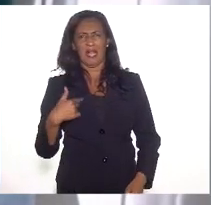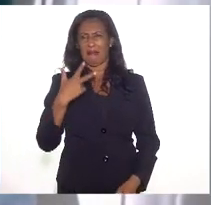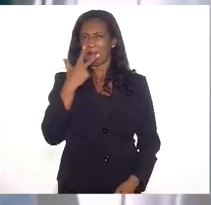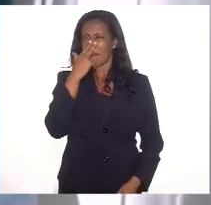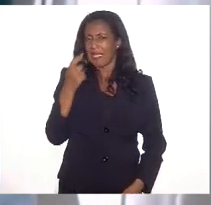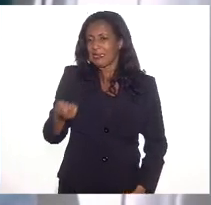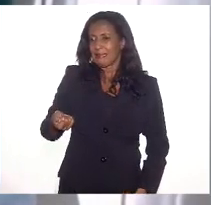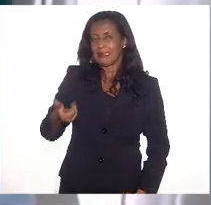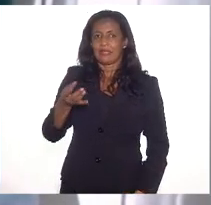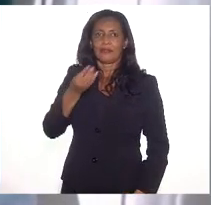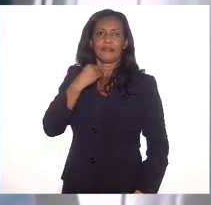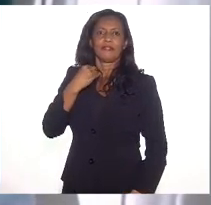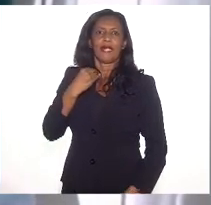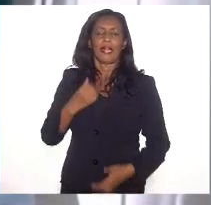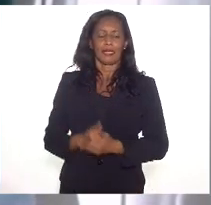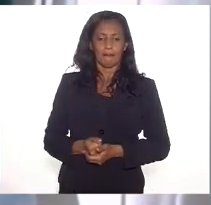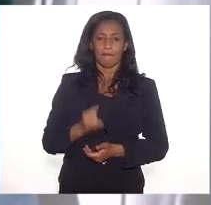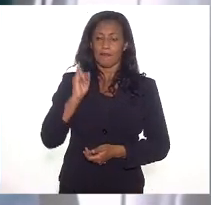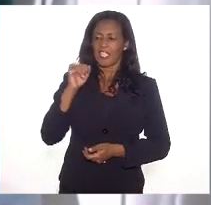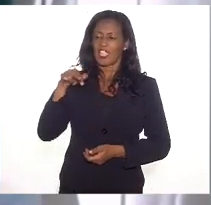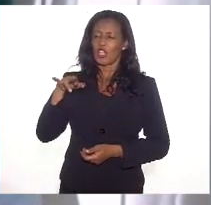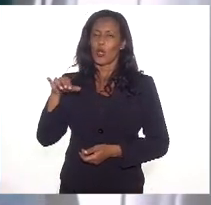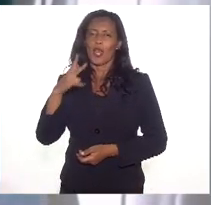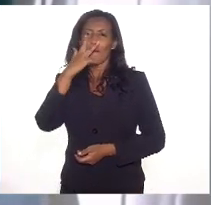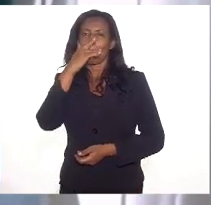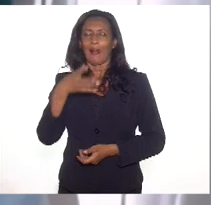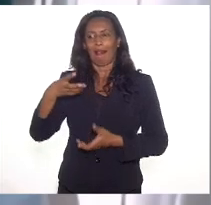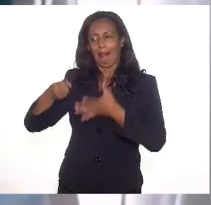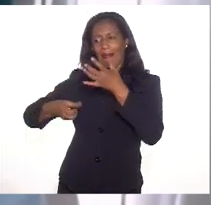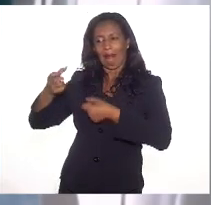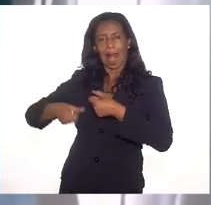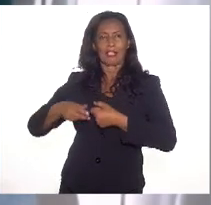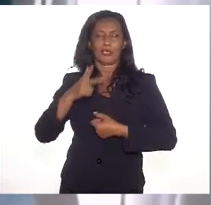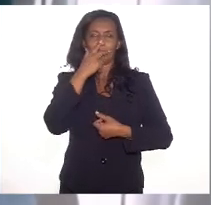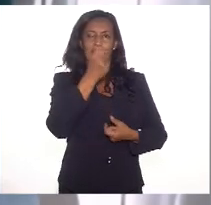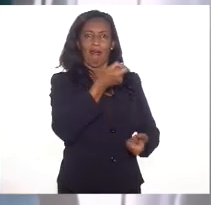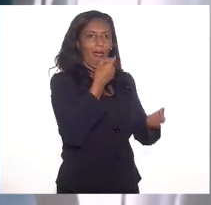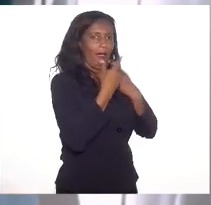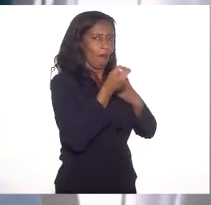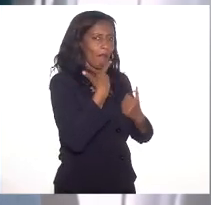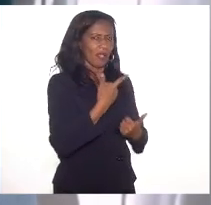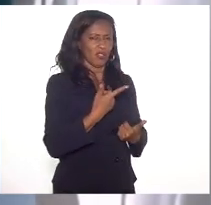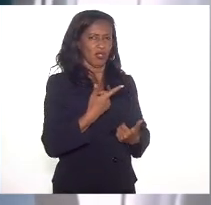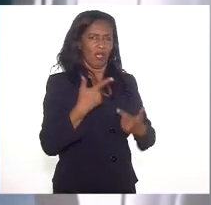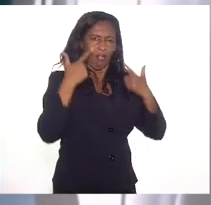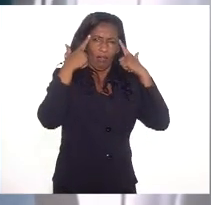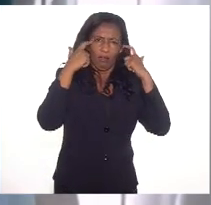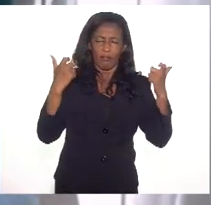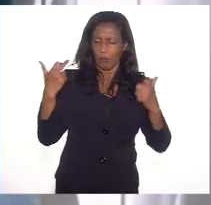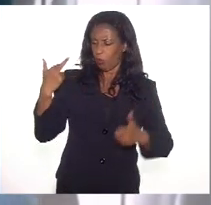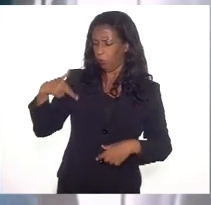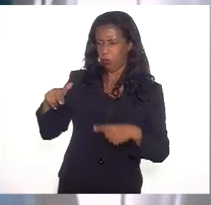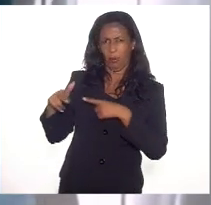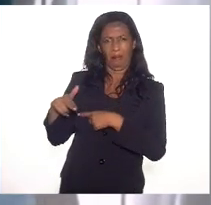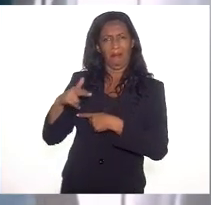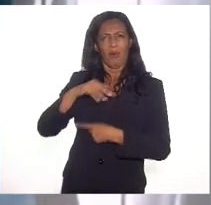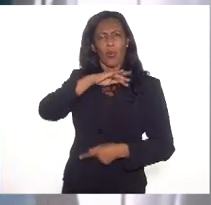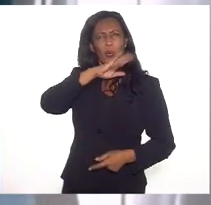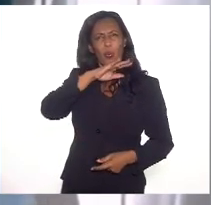insuficiente, porque intolerância a gente tem a lactose, intolerância a gente tem um medicamento, é uma violência bárbara, uma violência cruel,